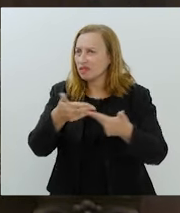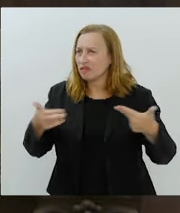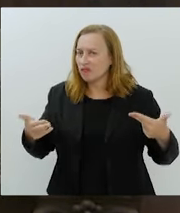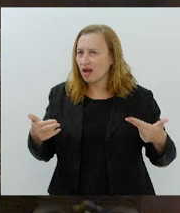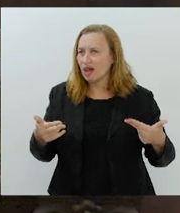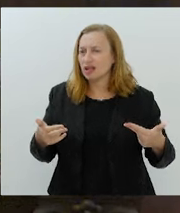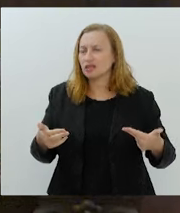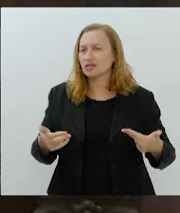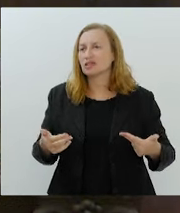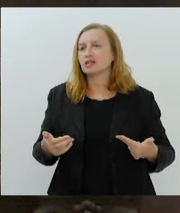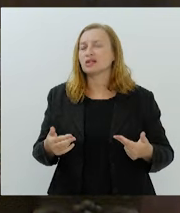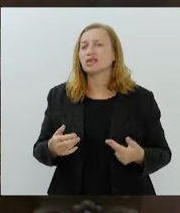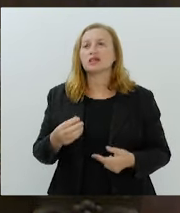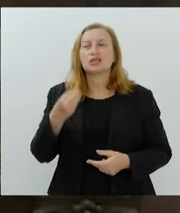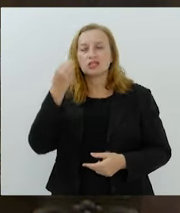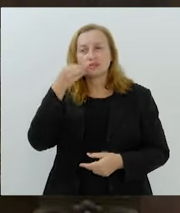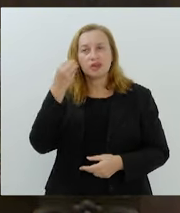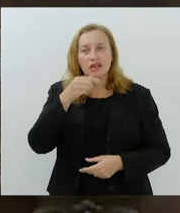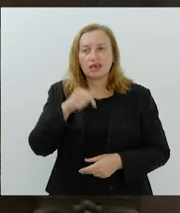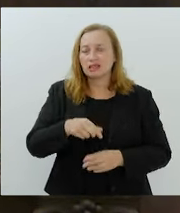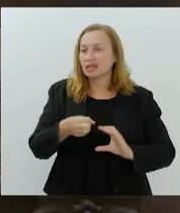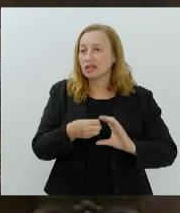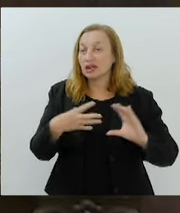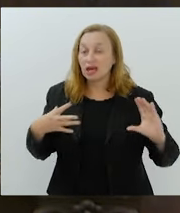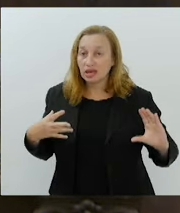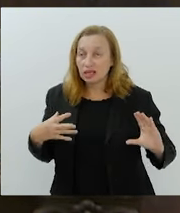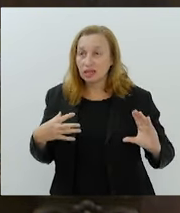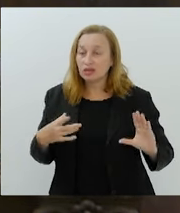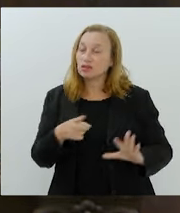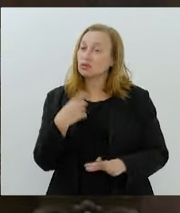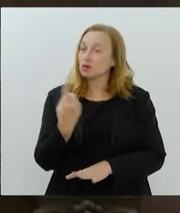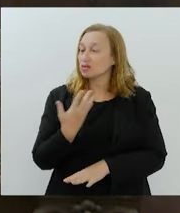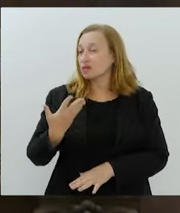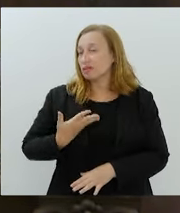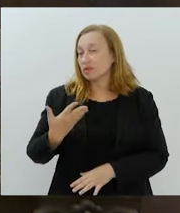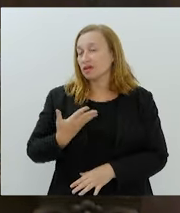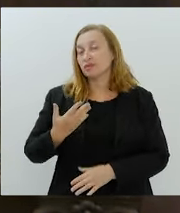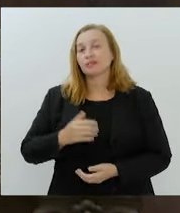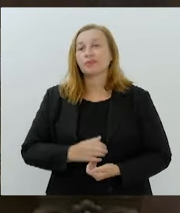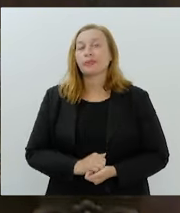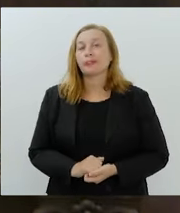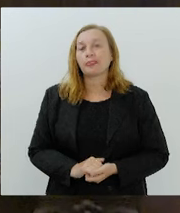aqui e características do nosso André Trigueiro.